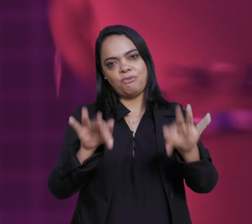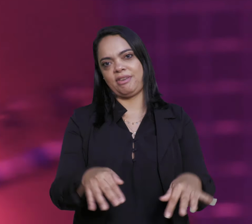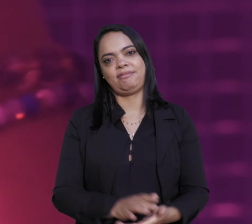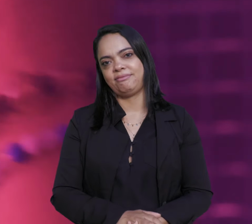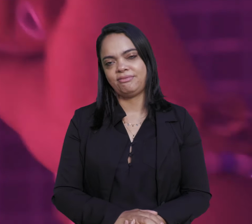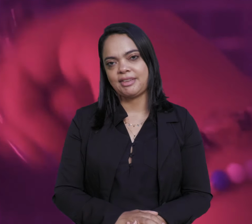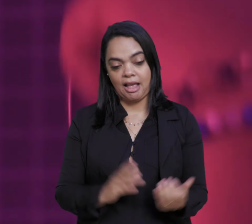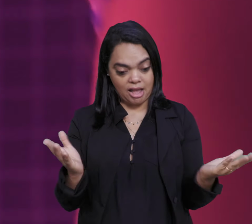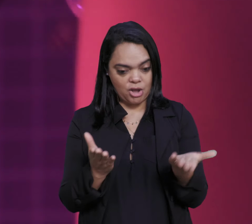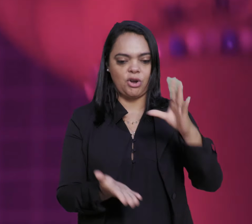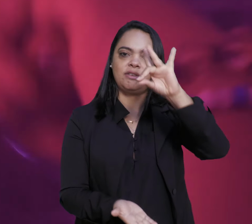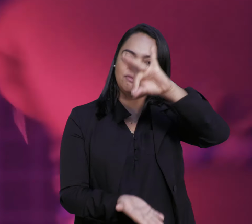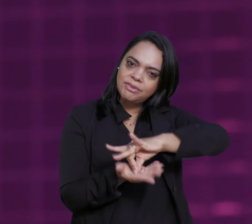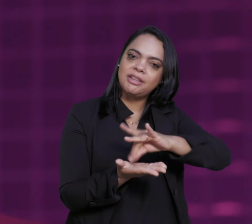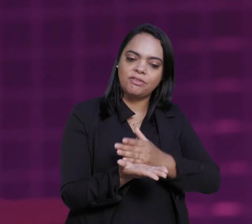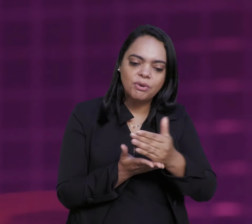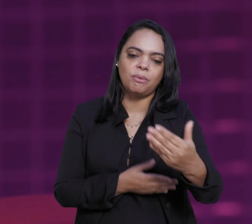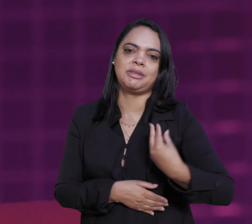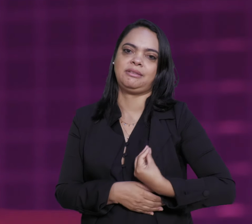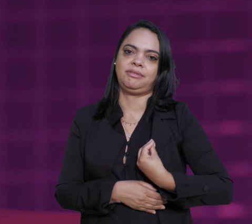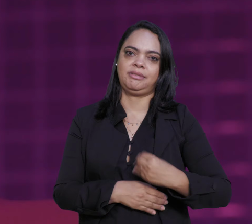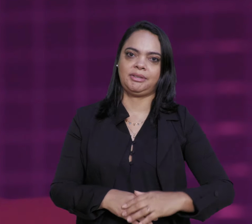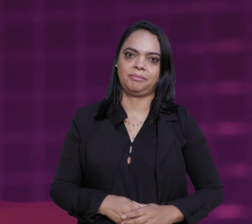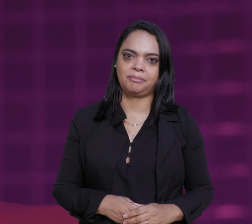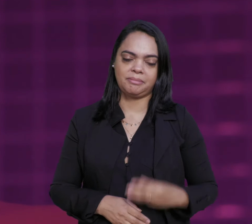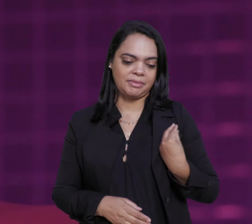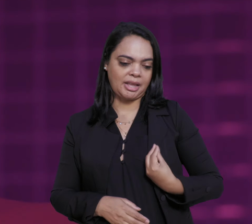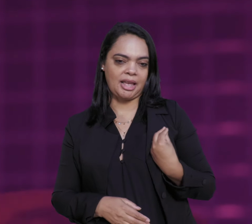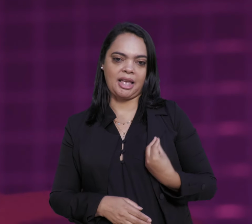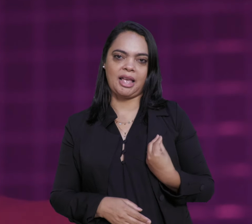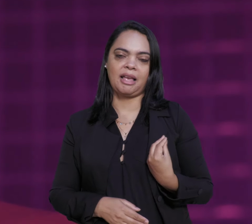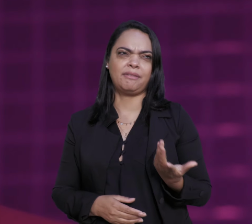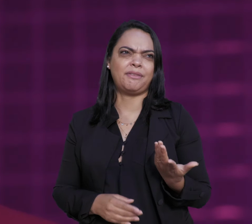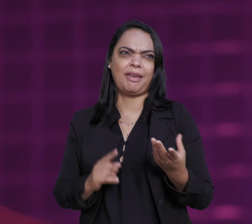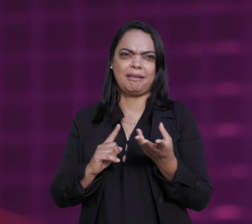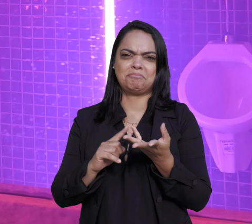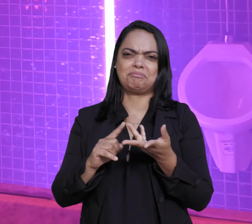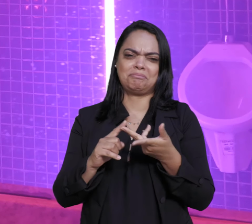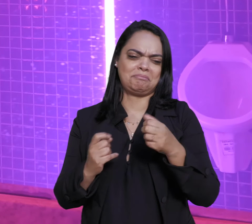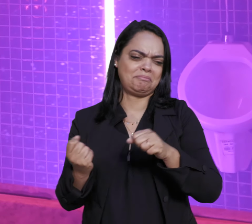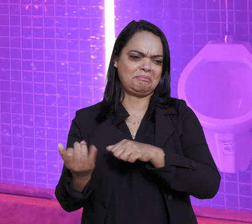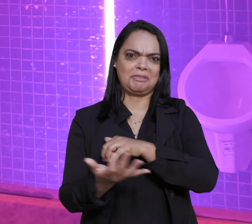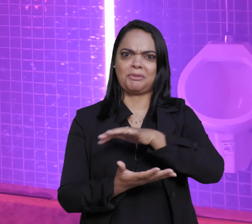fim. E aí agora realmente eu vou começar a viver. Esse viver envolve